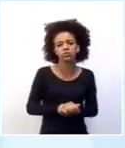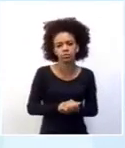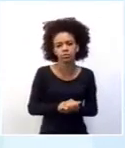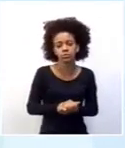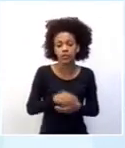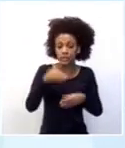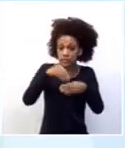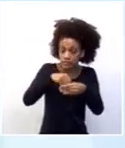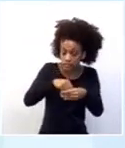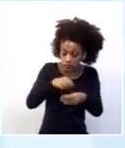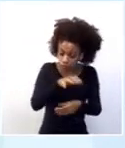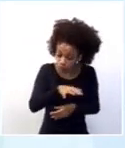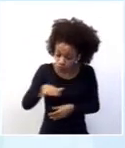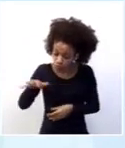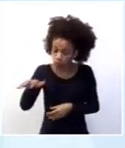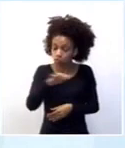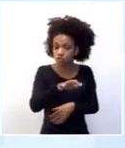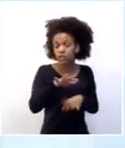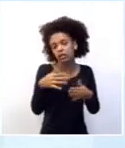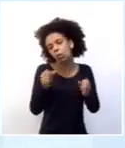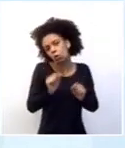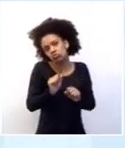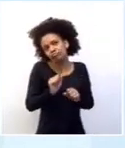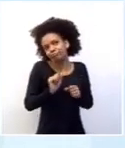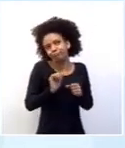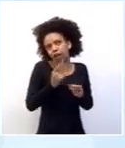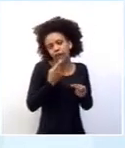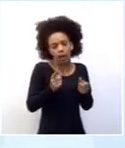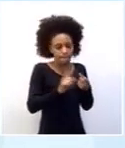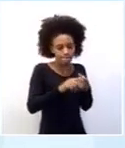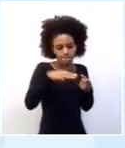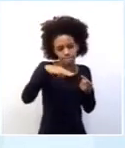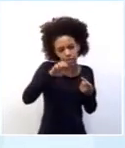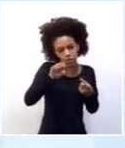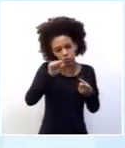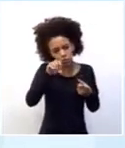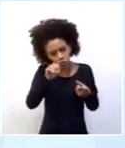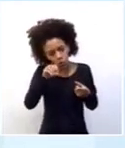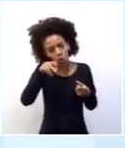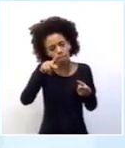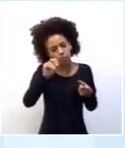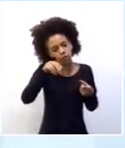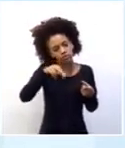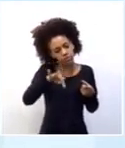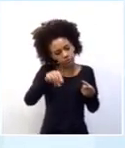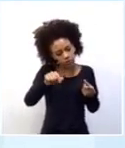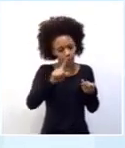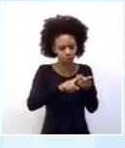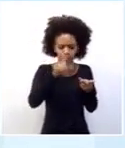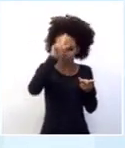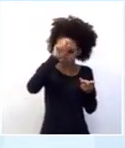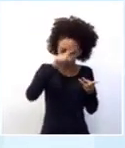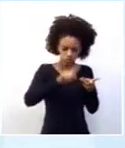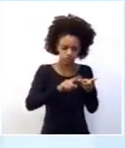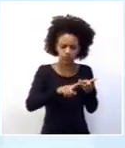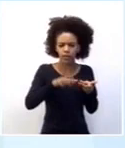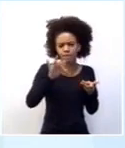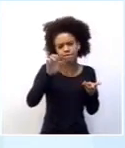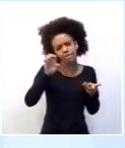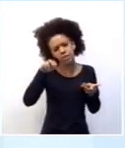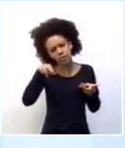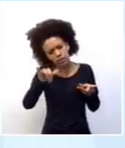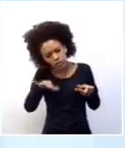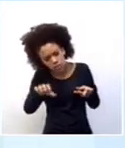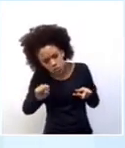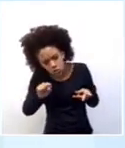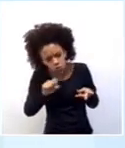dentro dessas regiões. Então a gente pode falar da Mesopotâmia, do Egito, dos fenícios, dos hebreus, poderíamos falar também